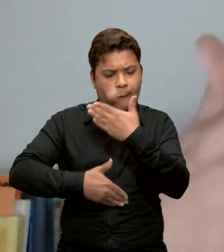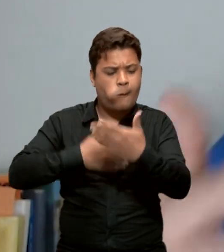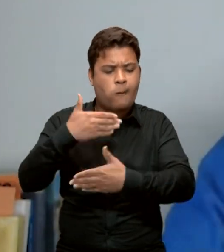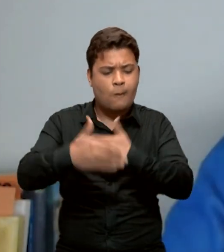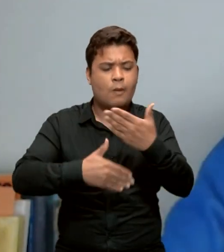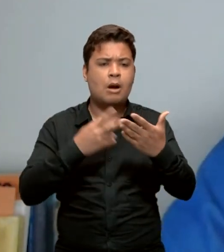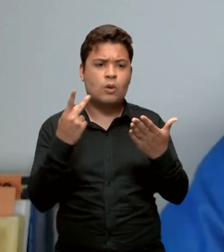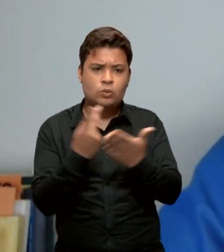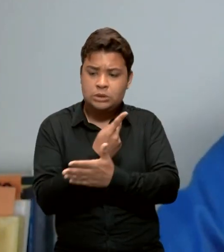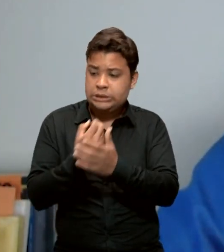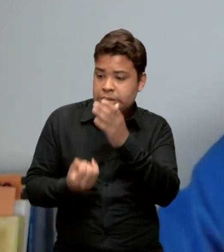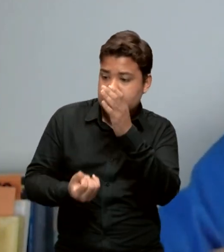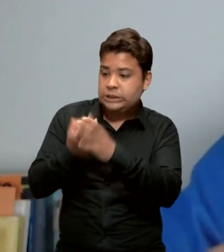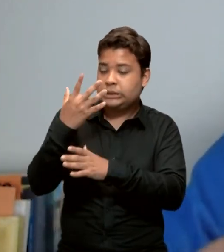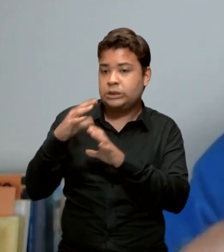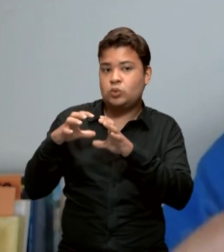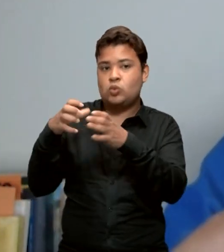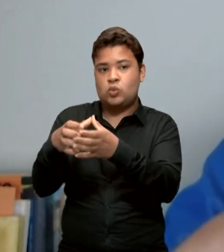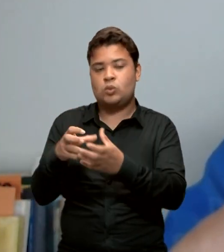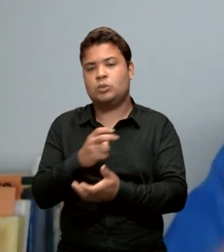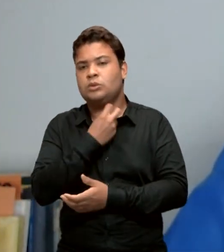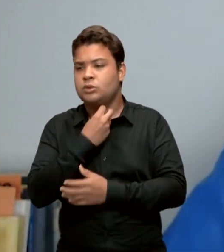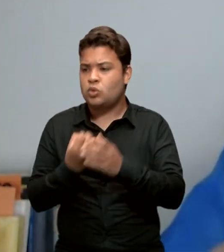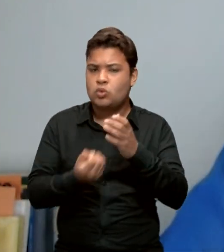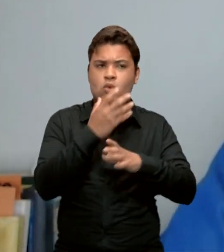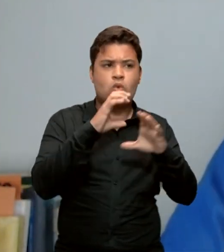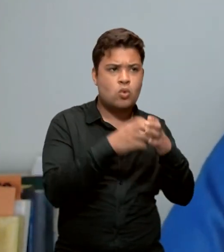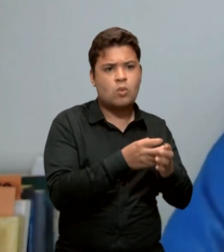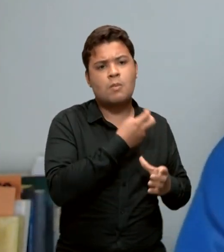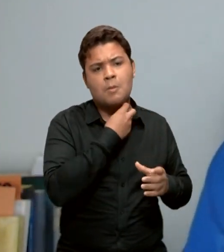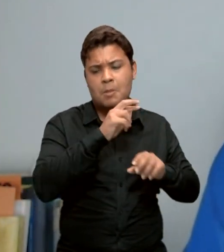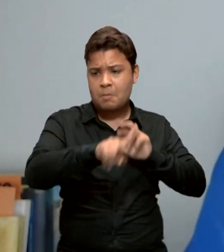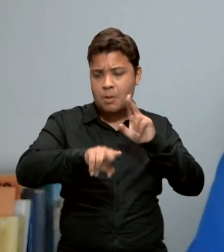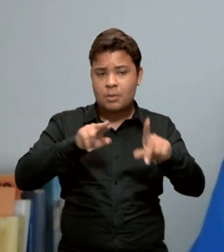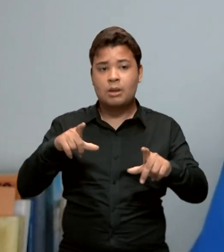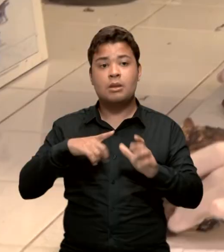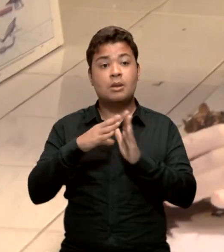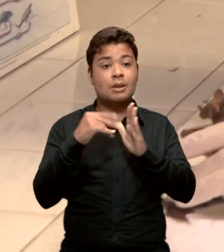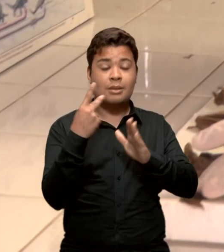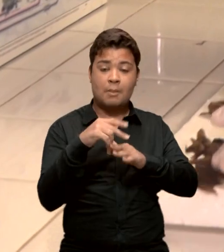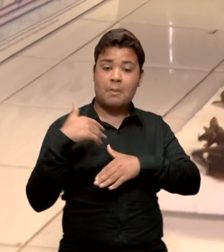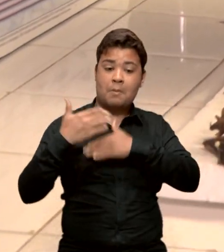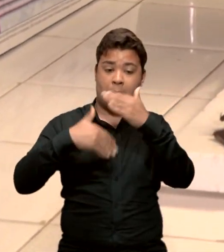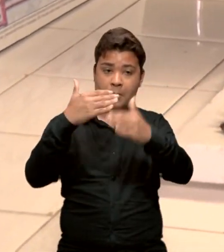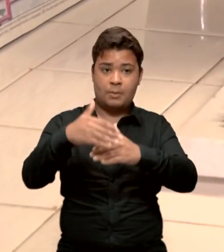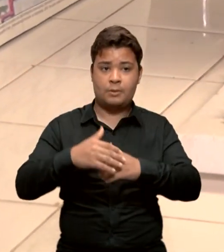origem das novas espécies de morcego, elas estão seguindo esse modelo ao longo da sua evolução.